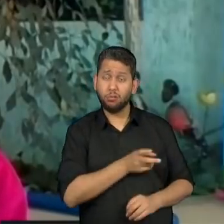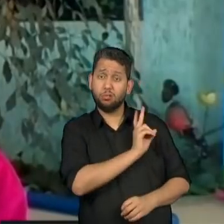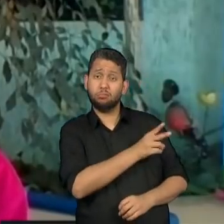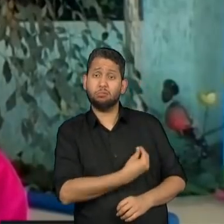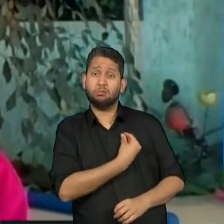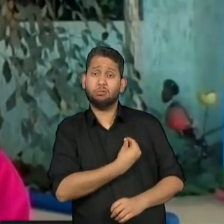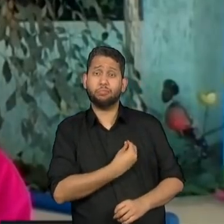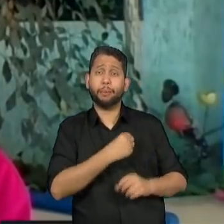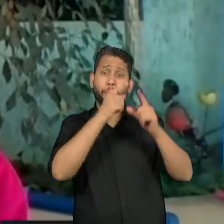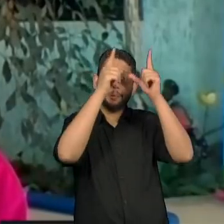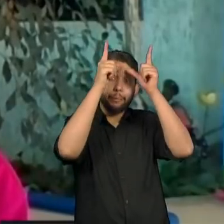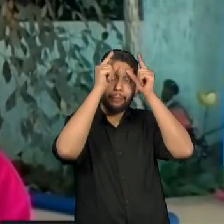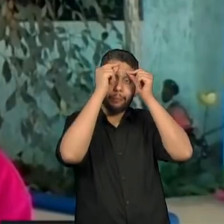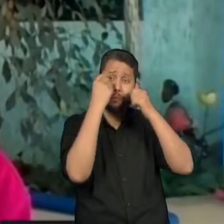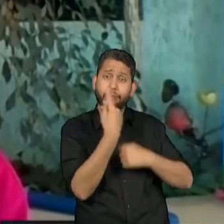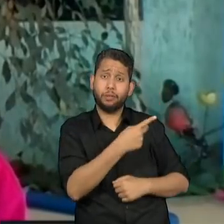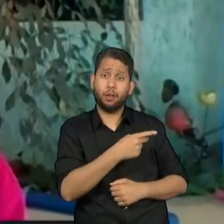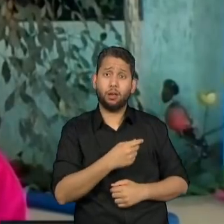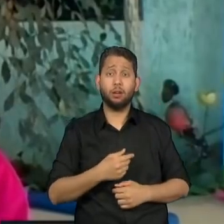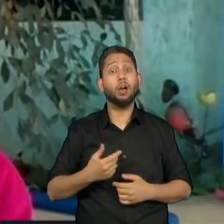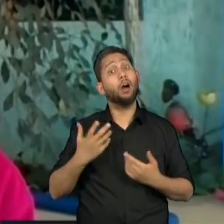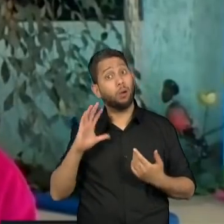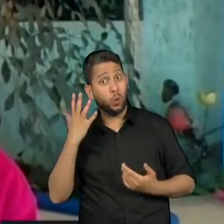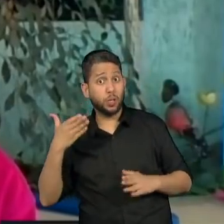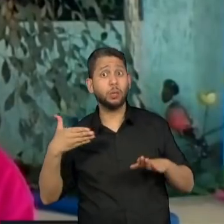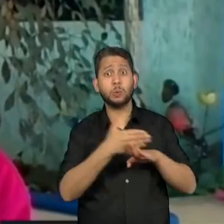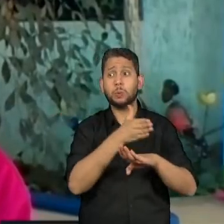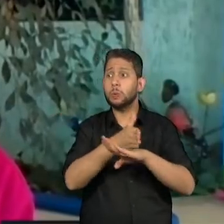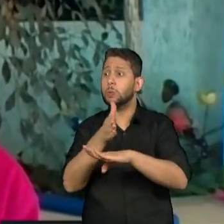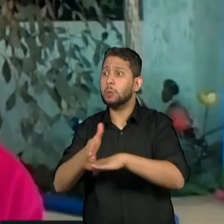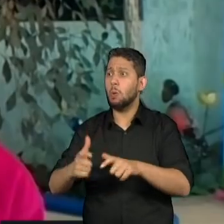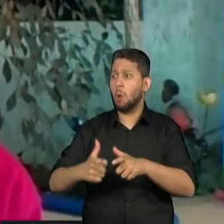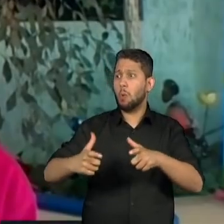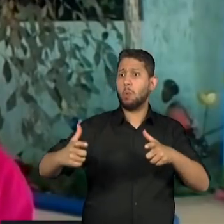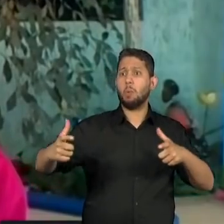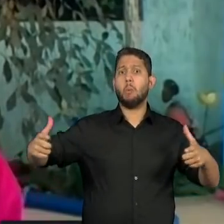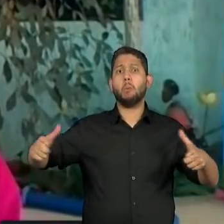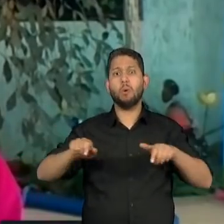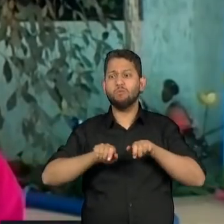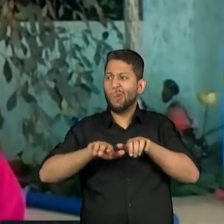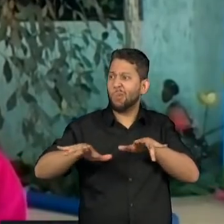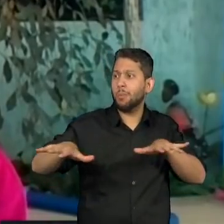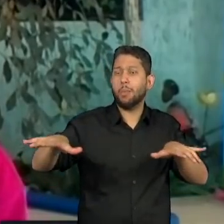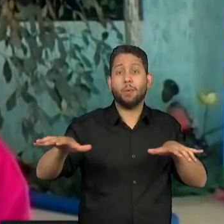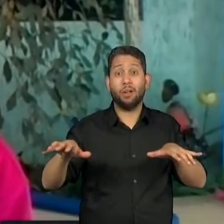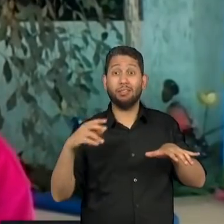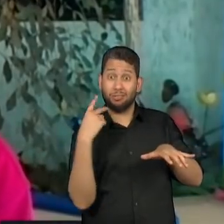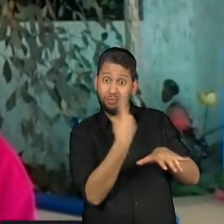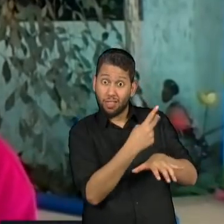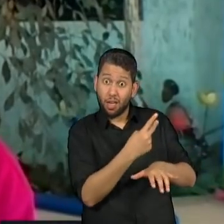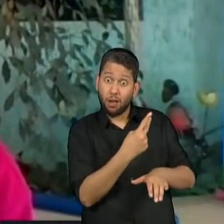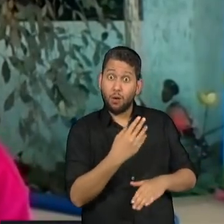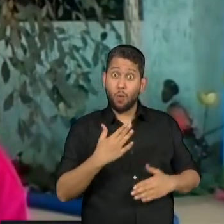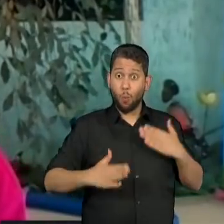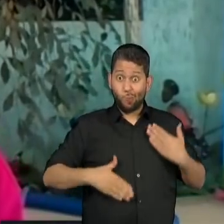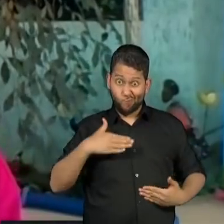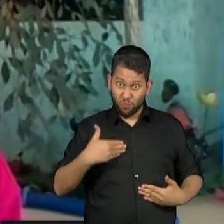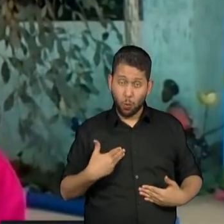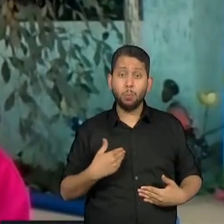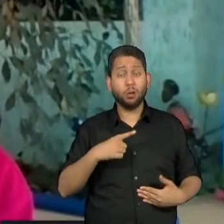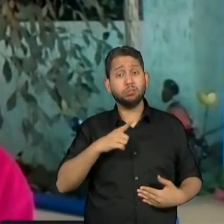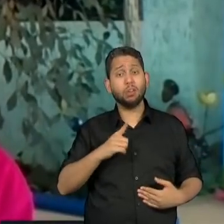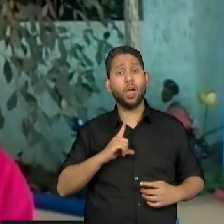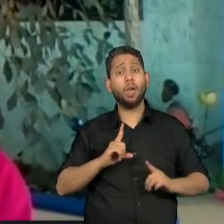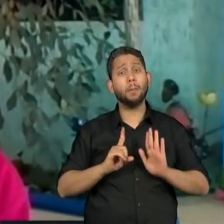frequentando ambientes periurbanos e ambientes urbanos, e trazendo esses micro-organismos que ele comporta,